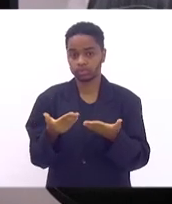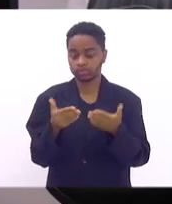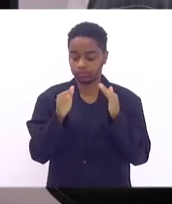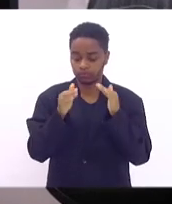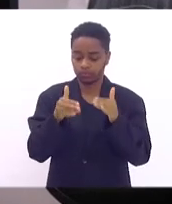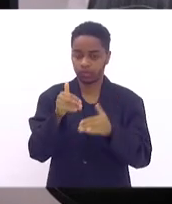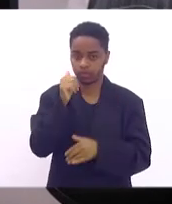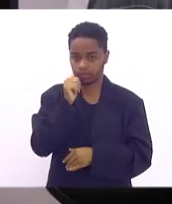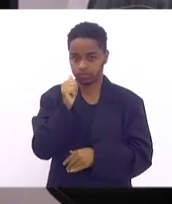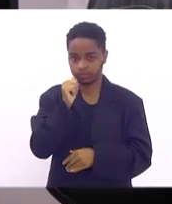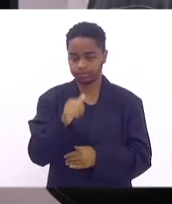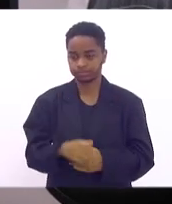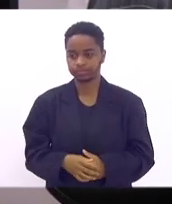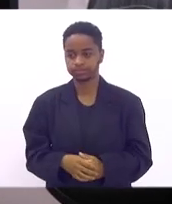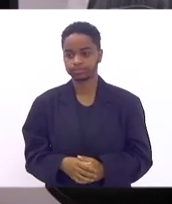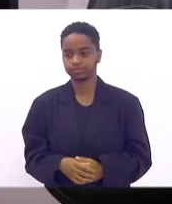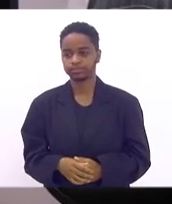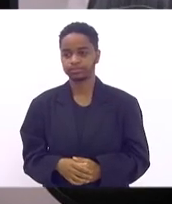Mulher.